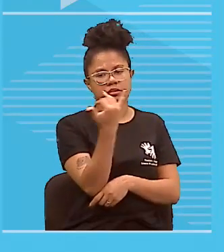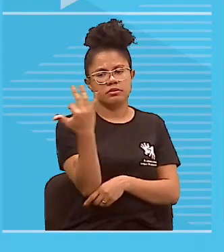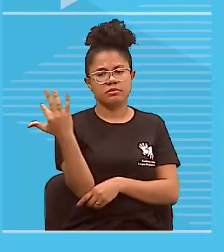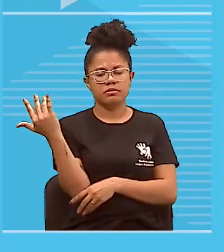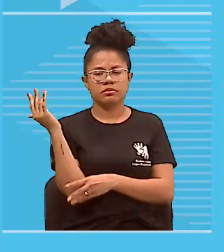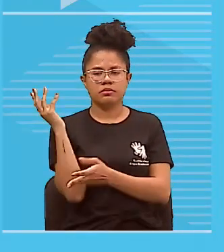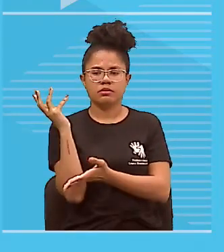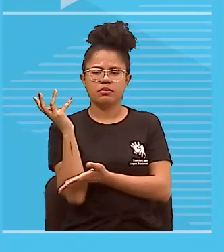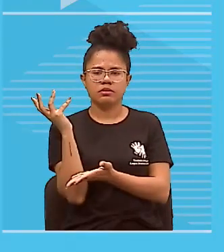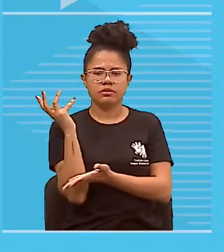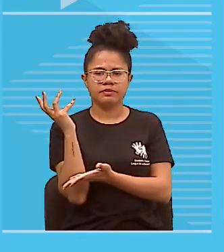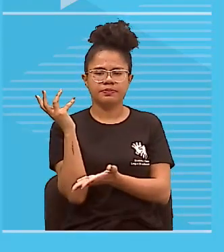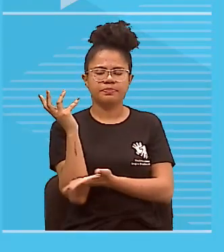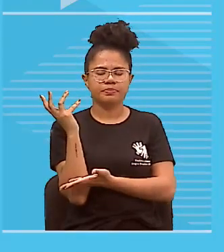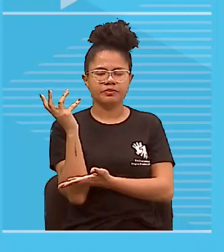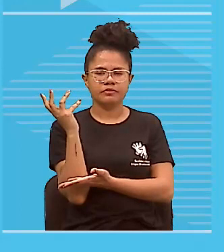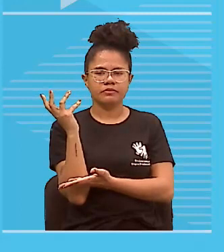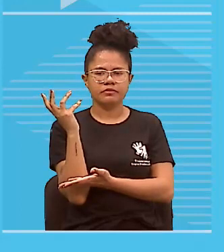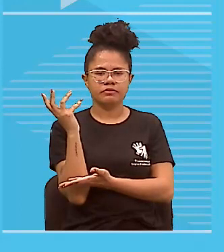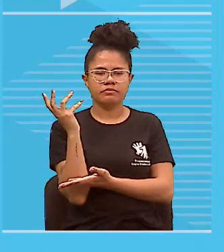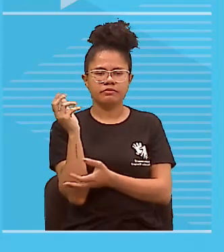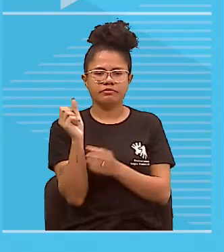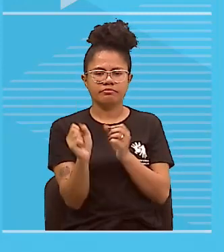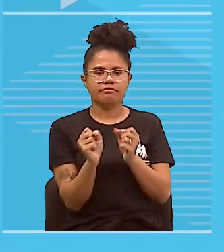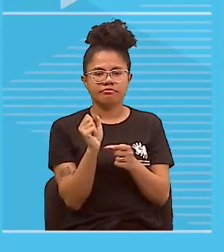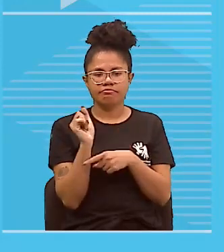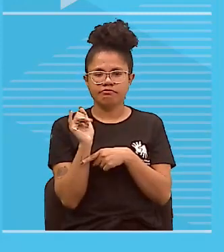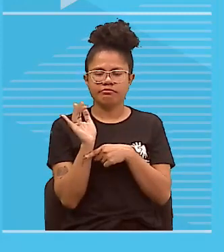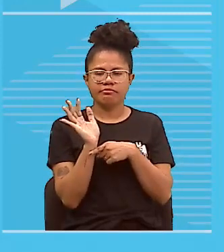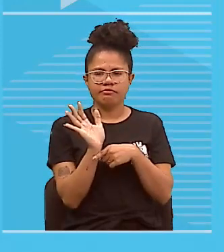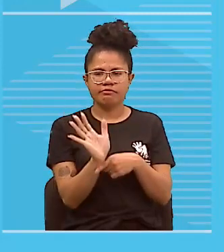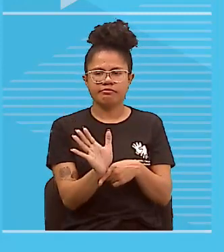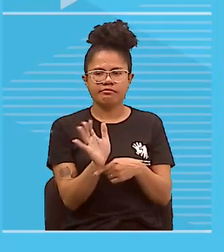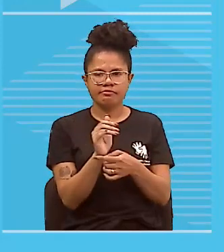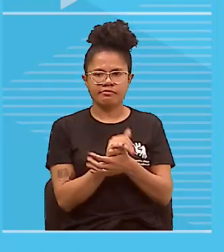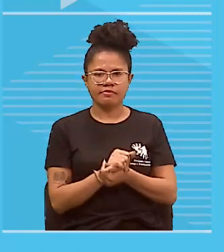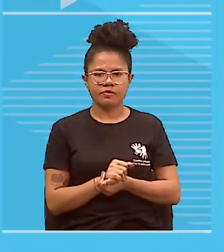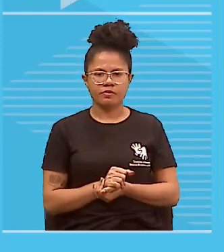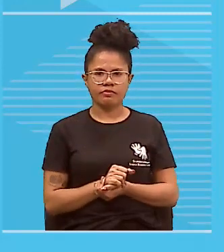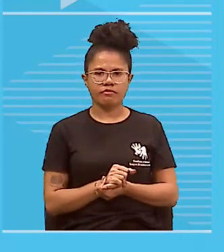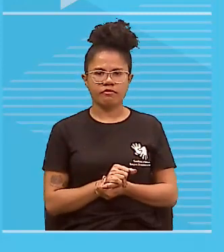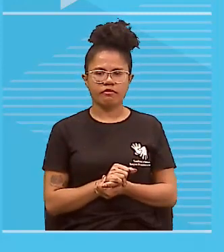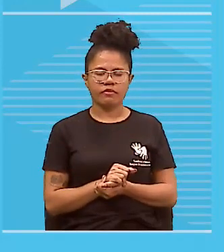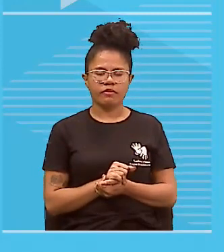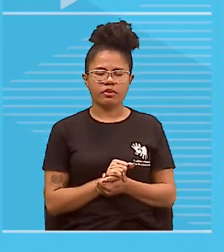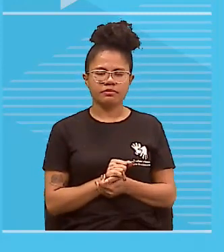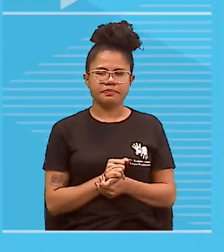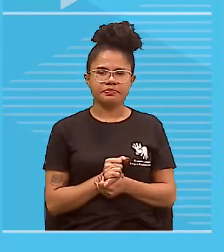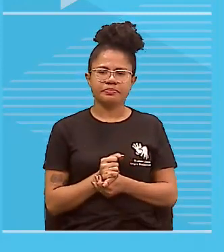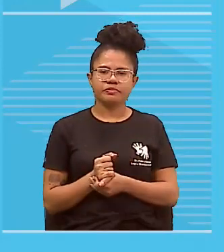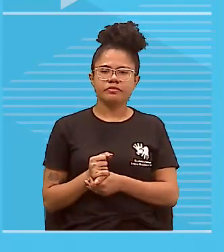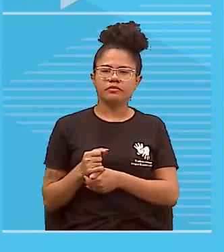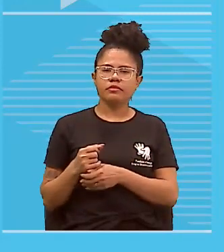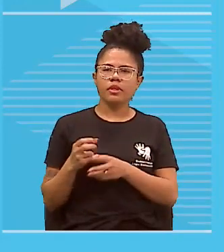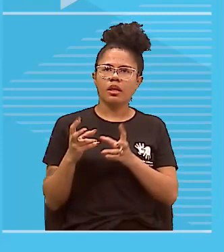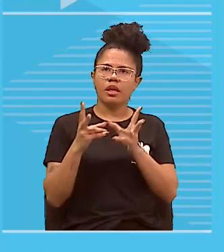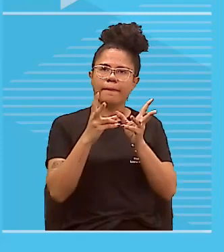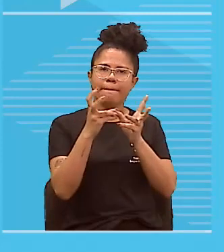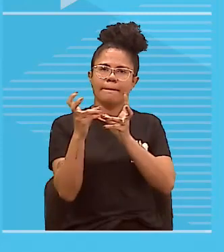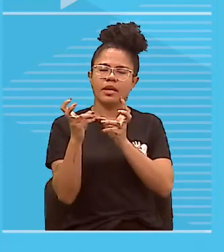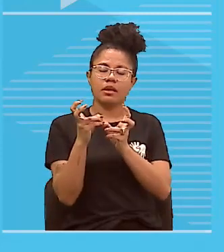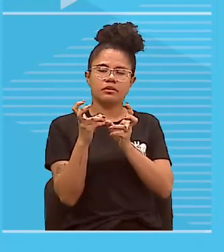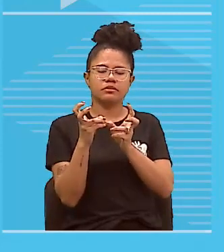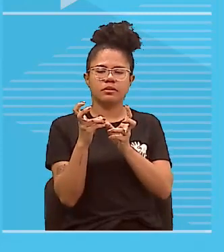verdade, as florestas que auxiliam na captura desse gás da atmosfera. Então,